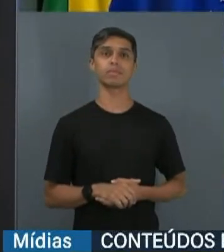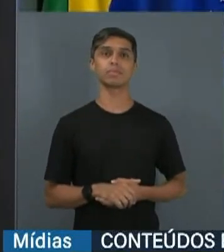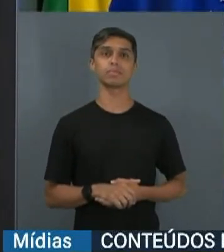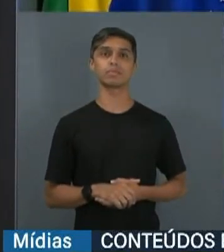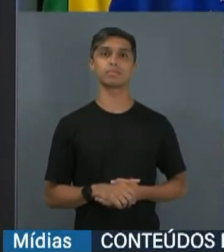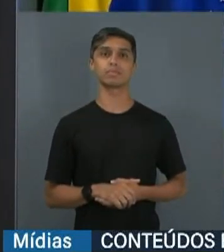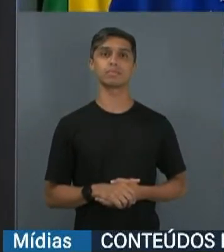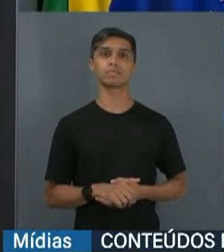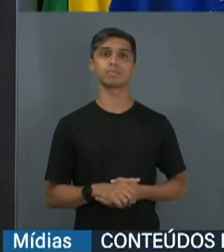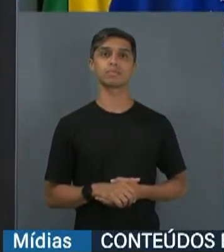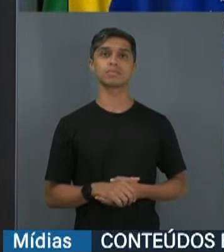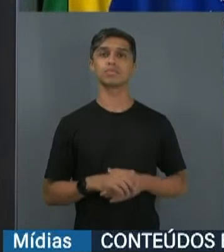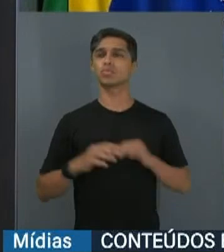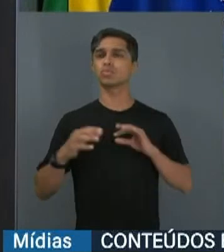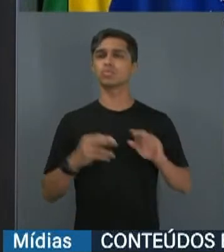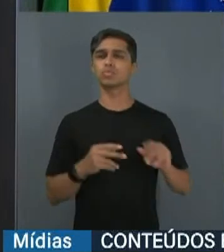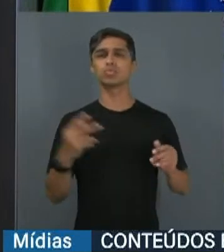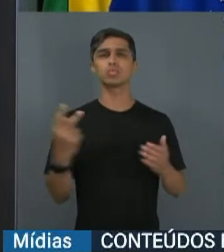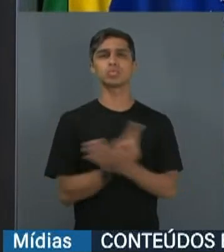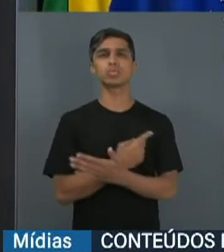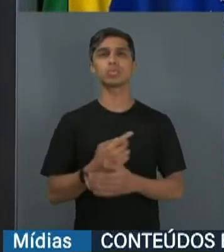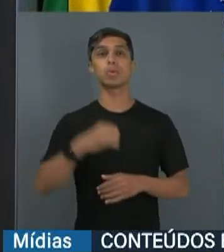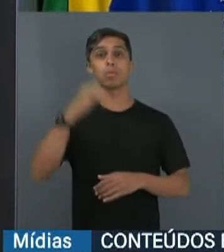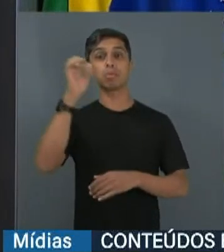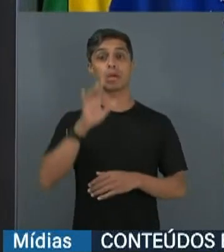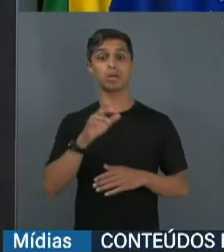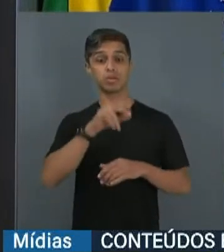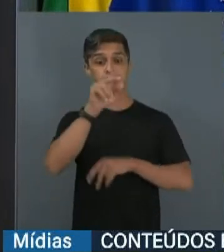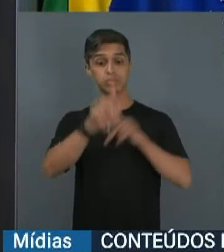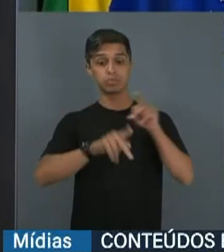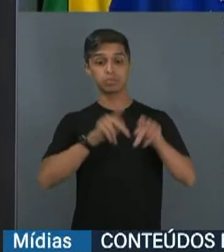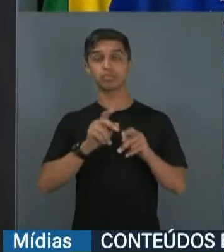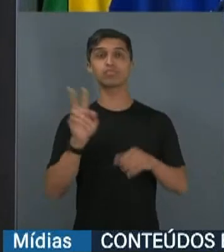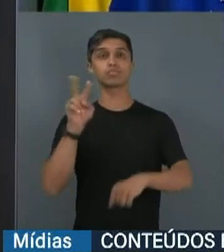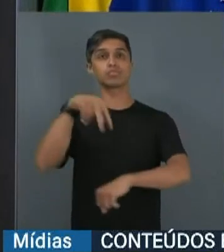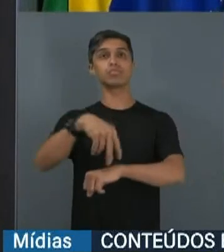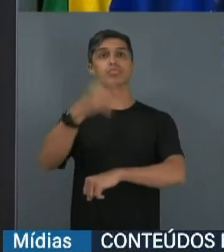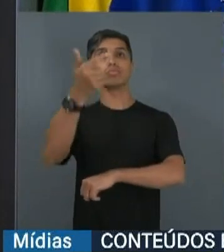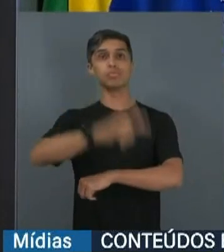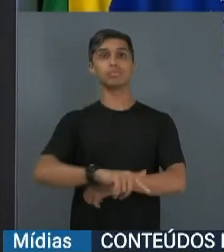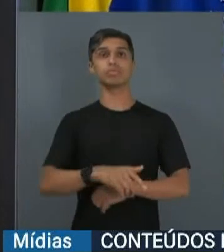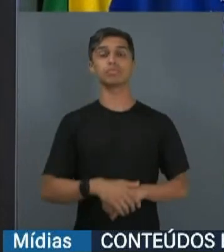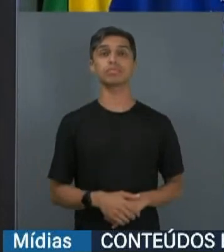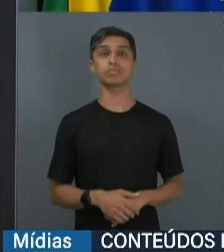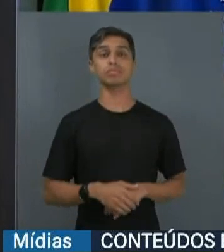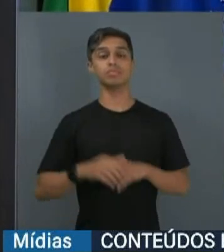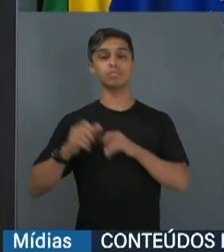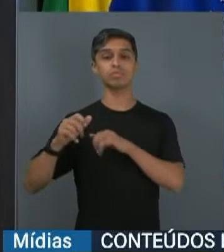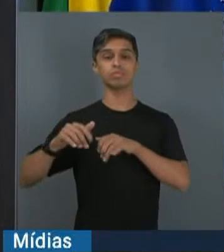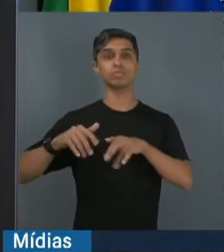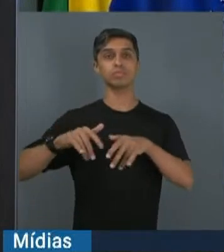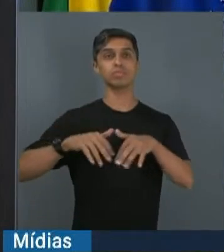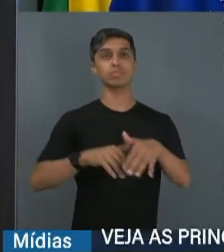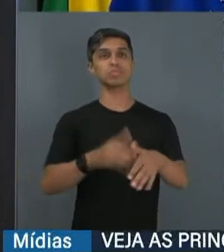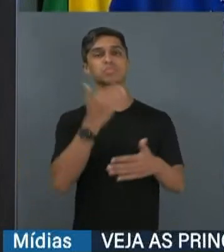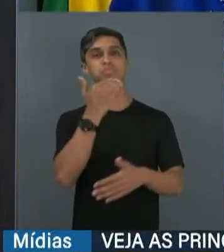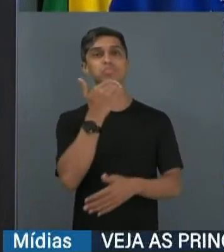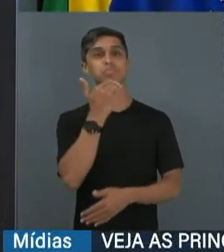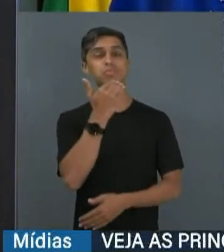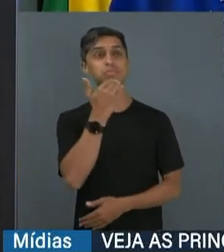Depois de tudo que aconteceu, o brasileiro voltou mais uma vez, não é a primeira não, às ruas do Brasil pedindo